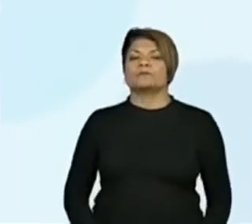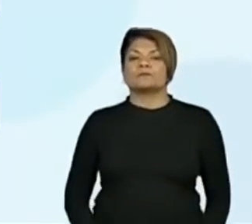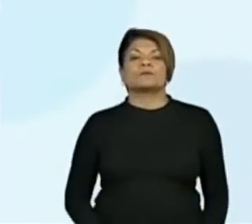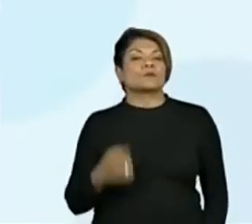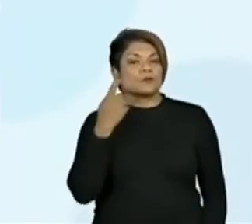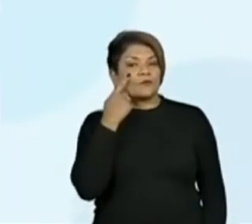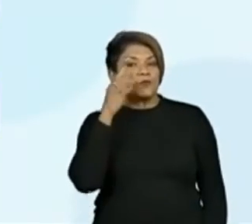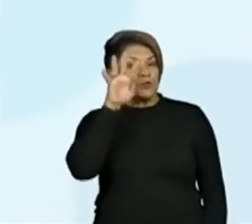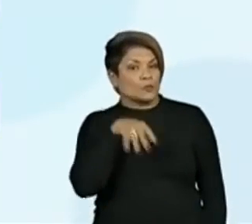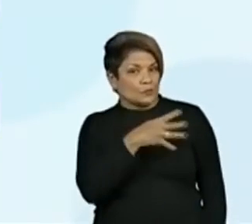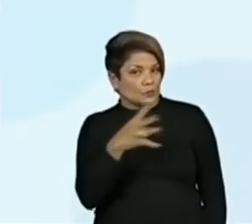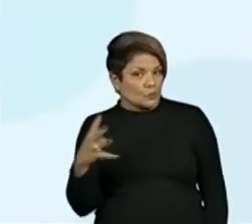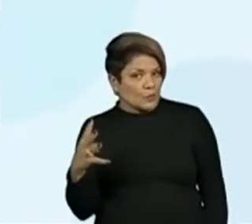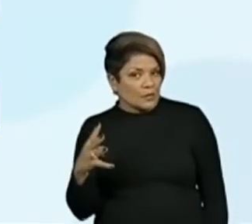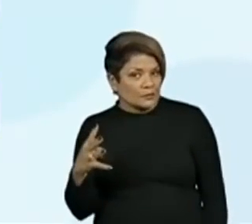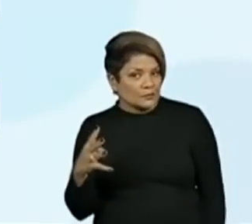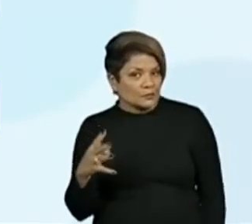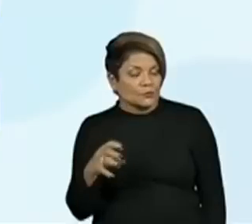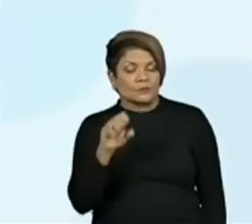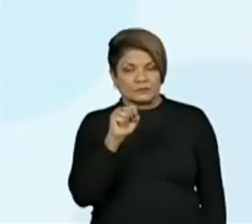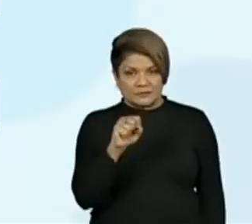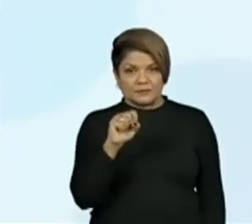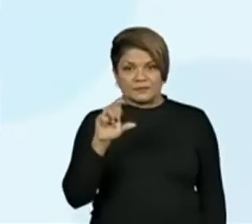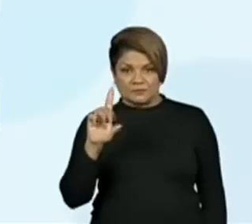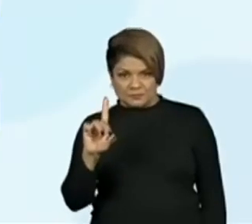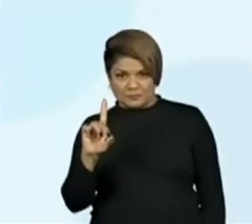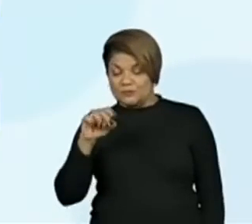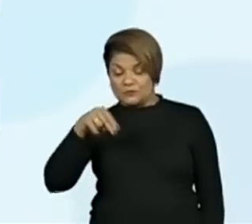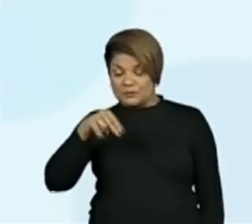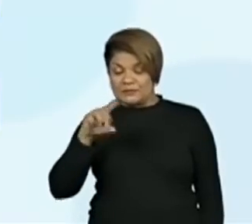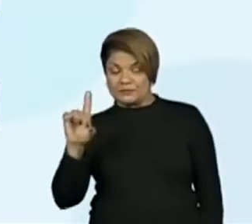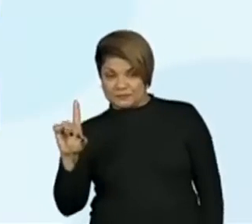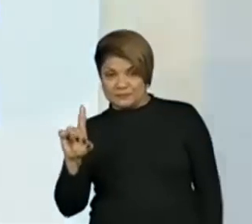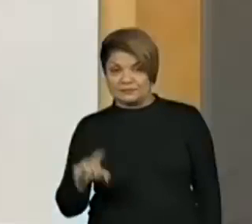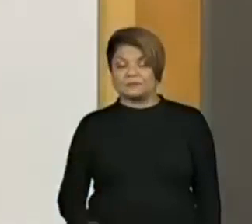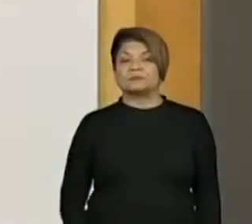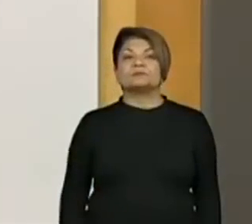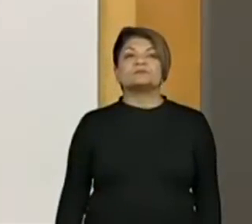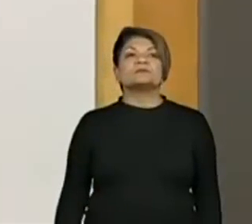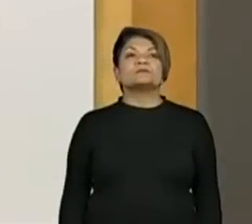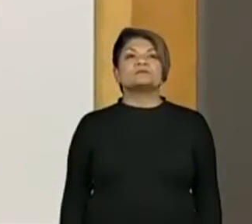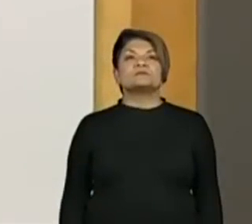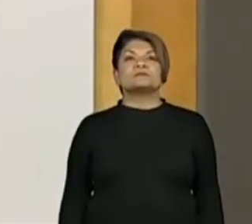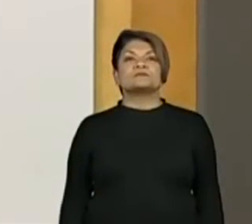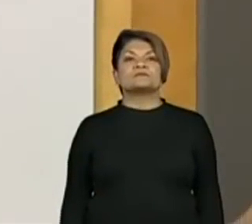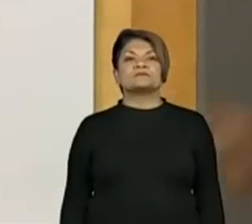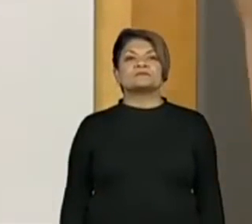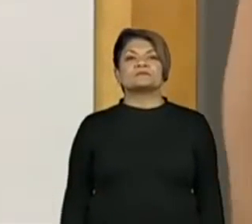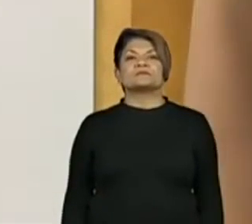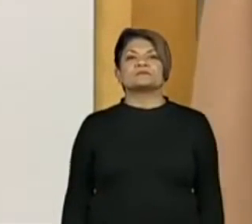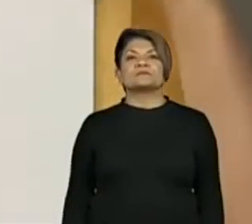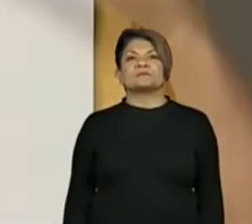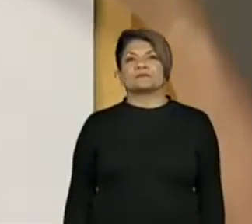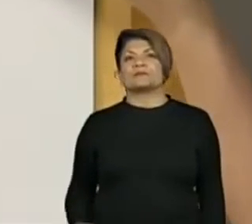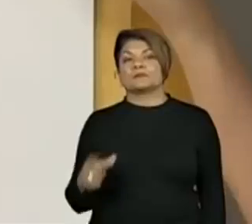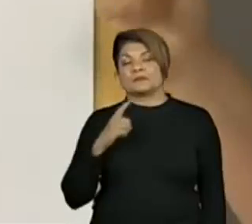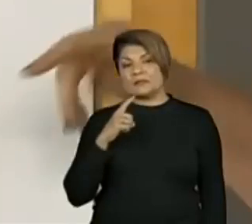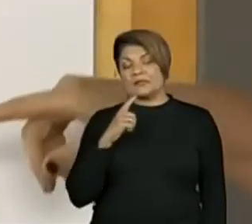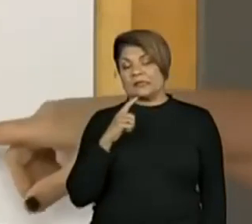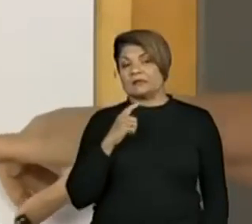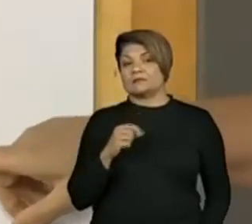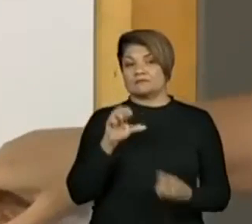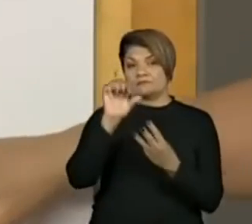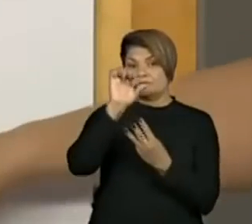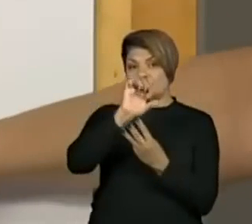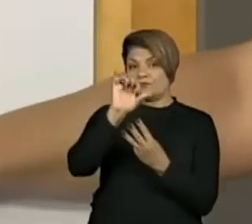quadro do sistema de numeração decimal, que eu vou ajudar para vocês. A gente tem três vezes o número